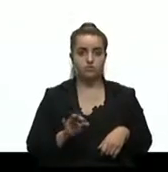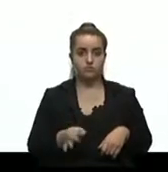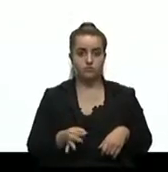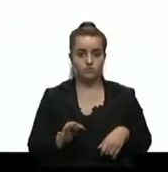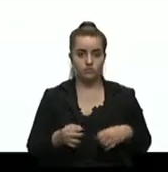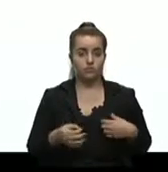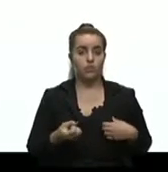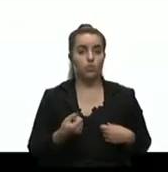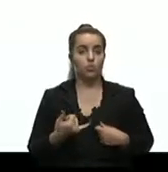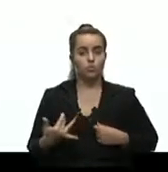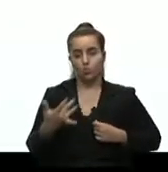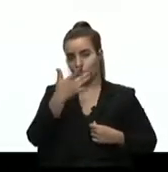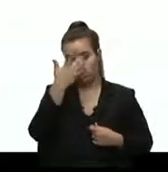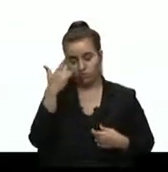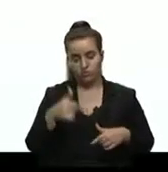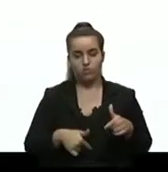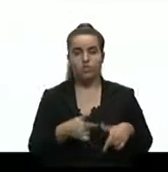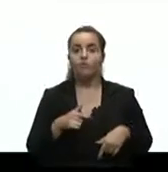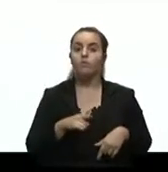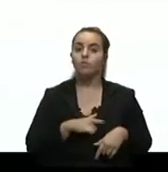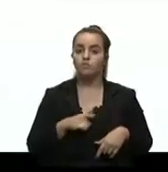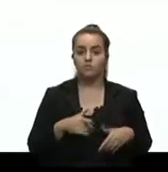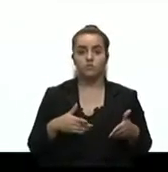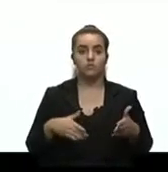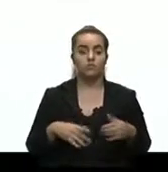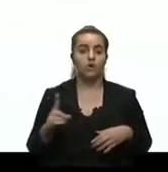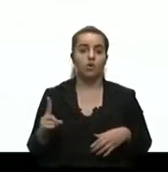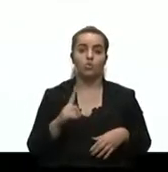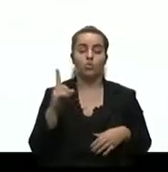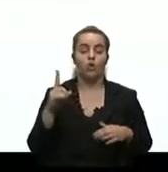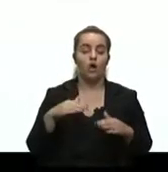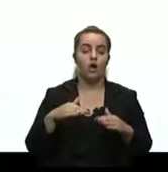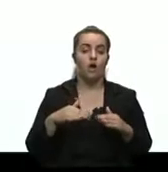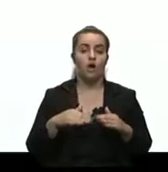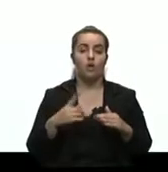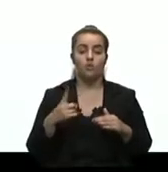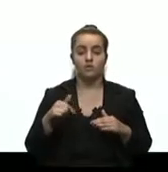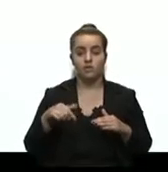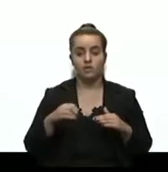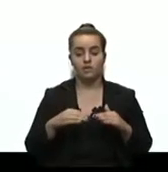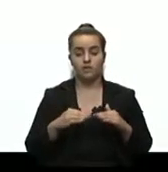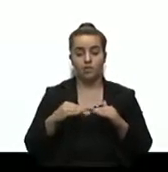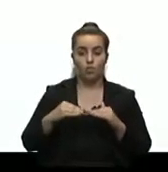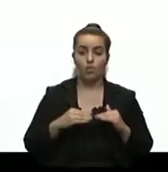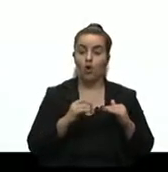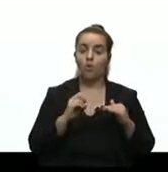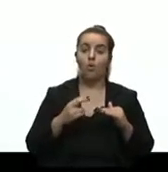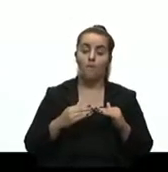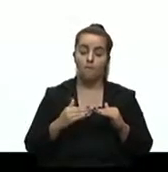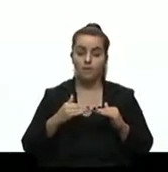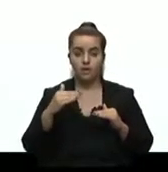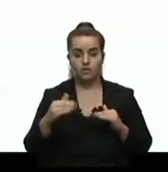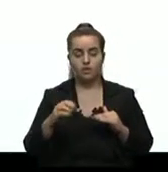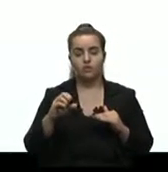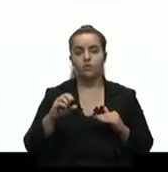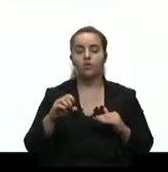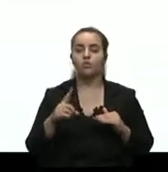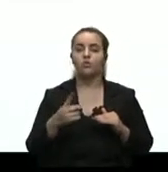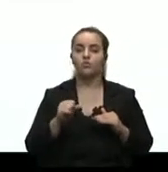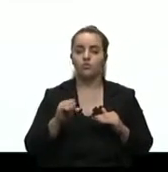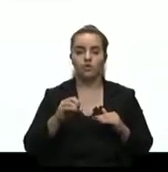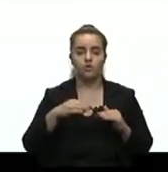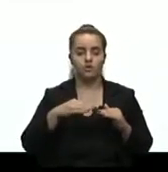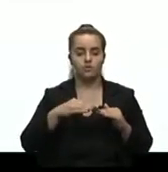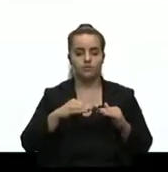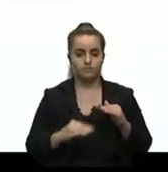centímetros. Quantos funcionários possuem estatura maior ou igual que 1,70, ou seja, maior ou igual que 170 centímetros e menor